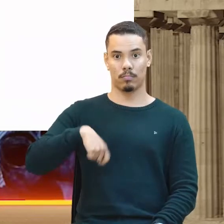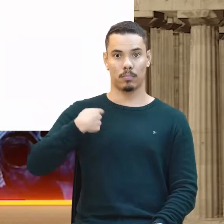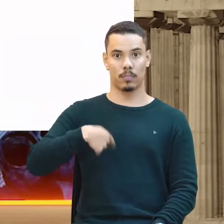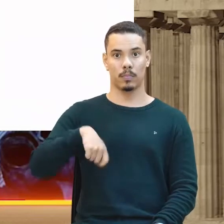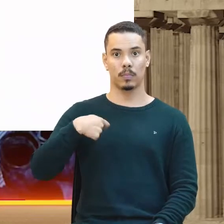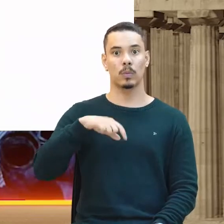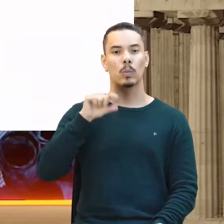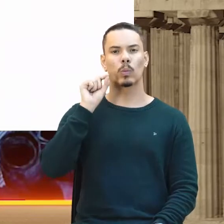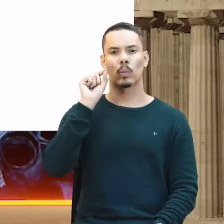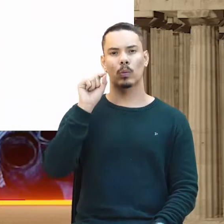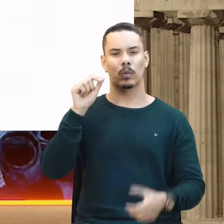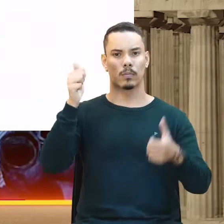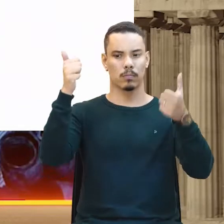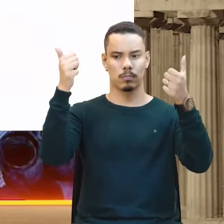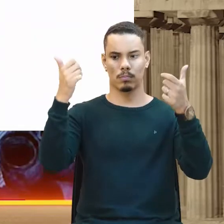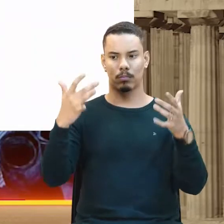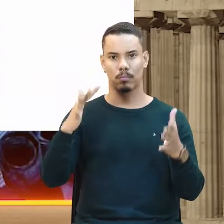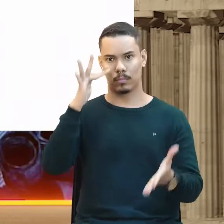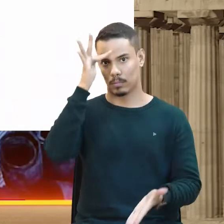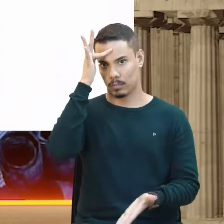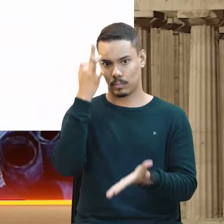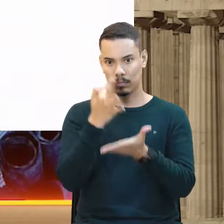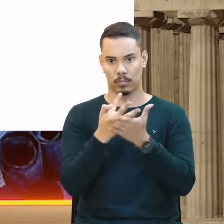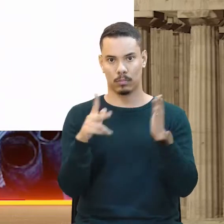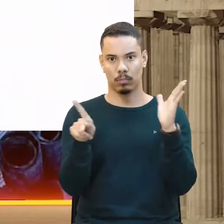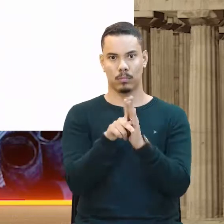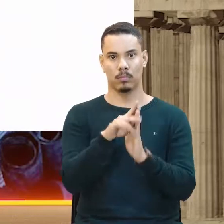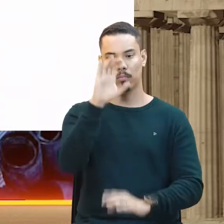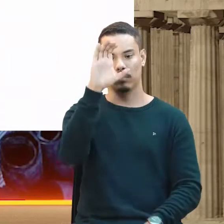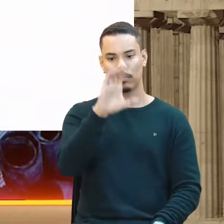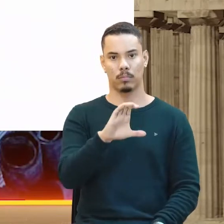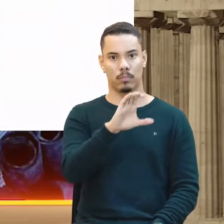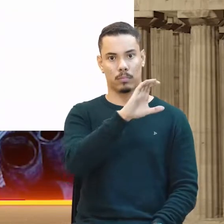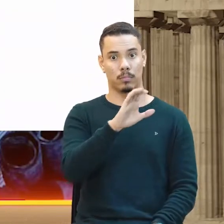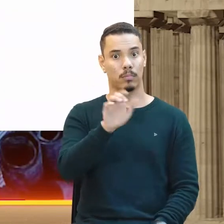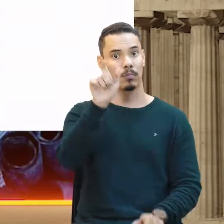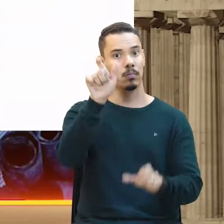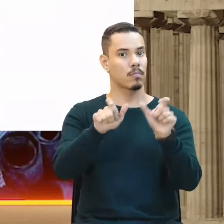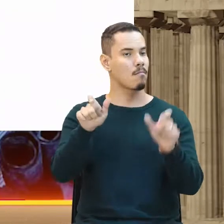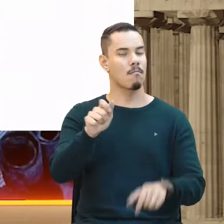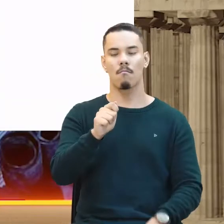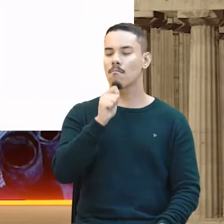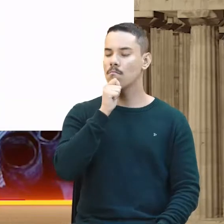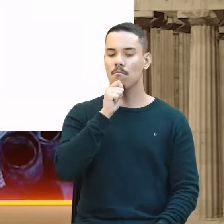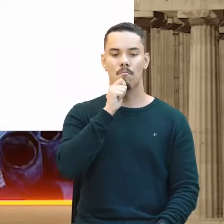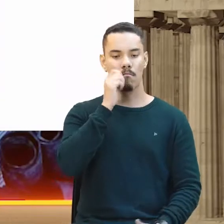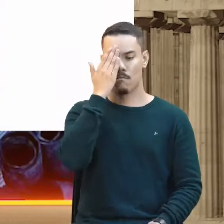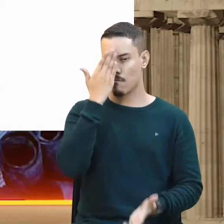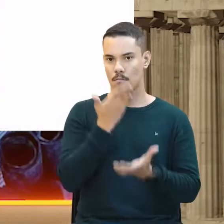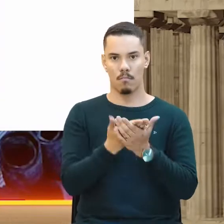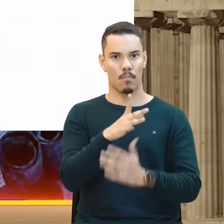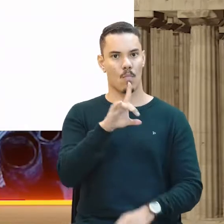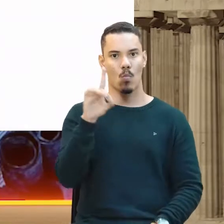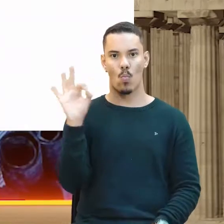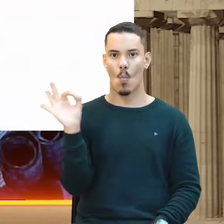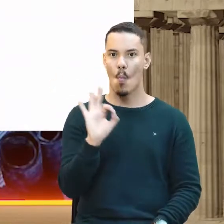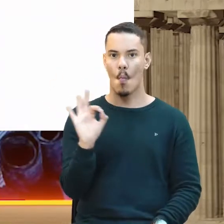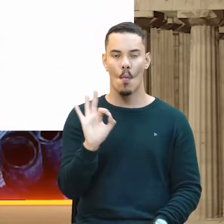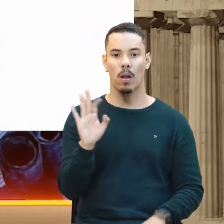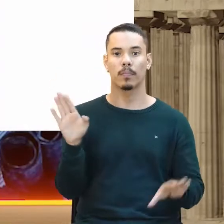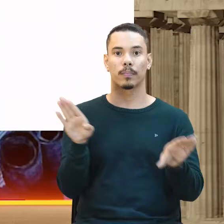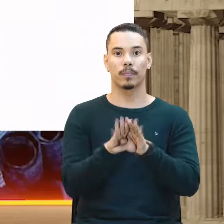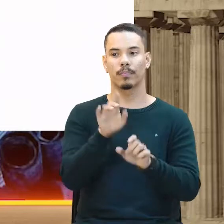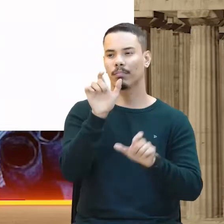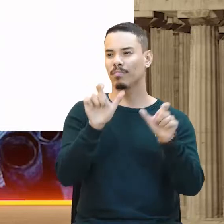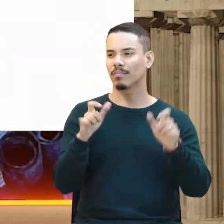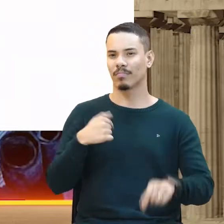de explicar a fé cristã para aquelas pessoas que não eram cristãos, para aquelas pessoas que ainda não